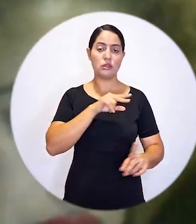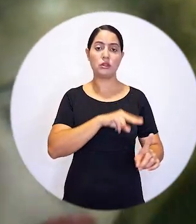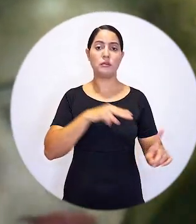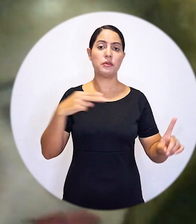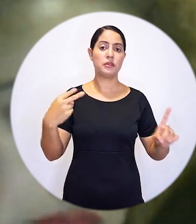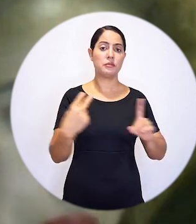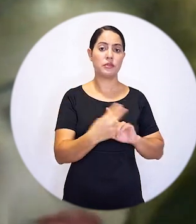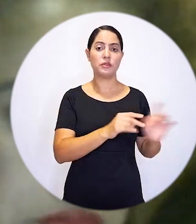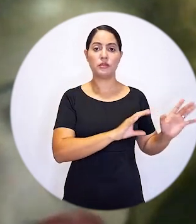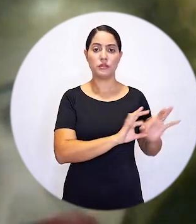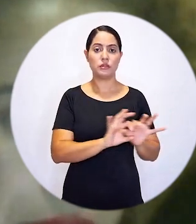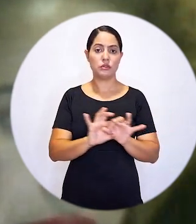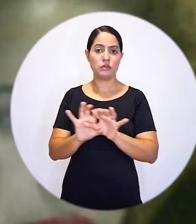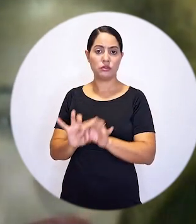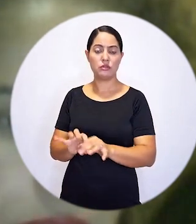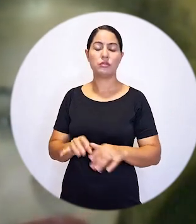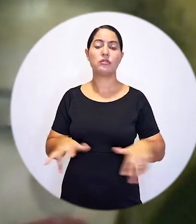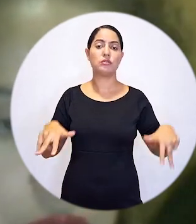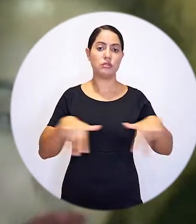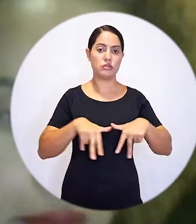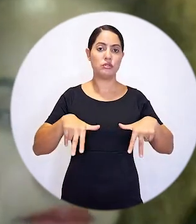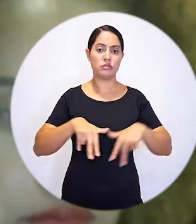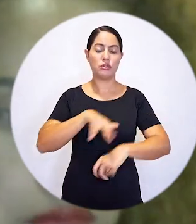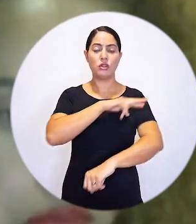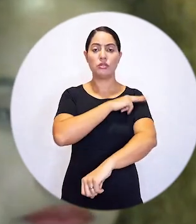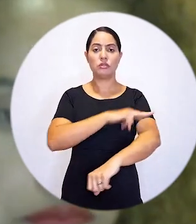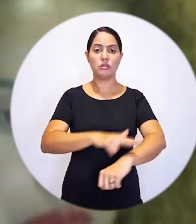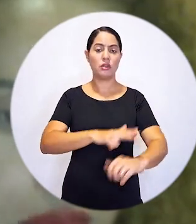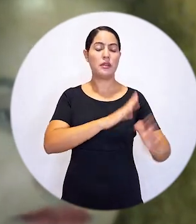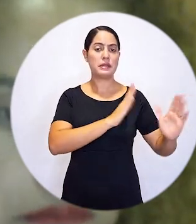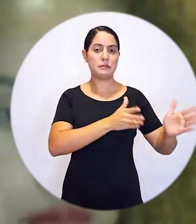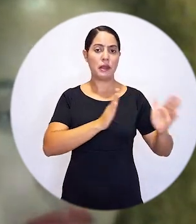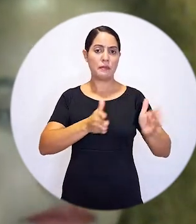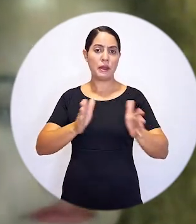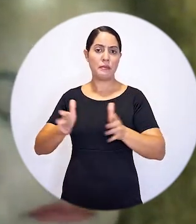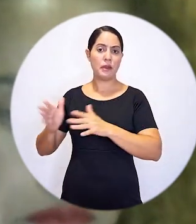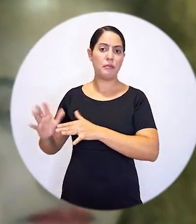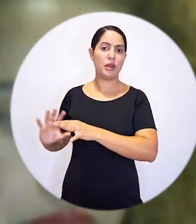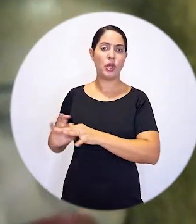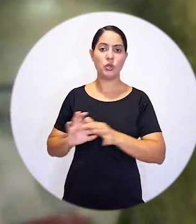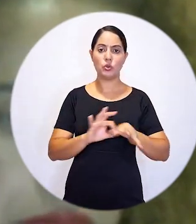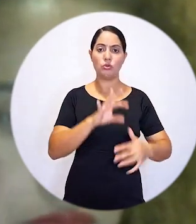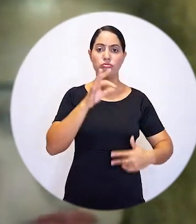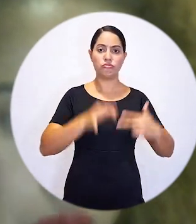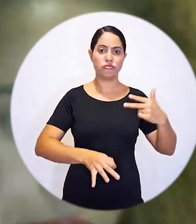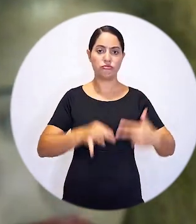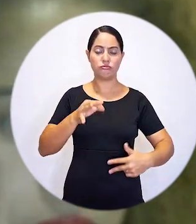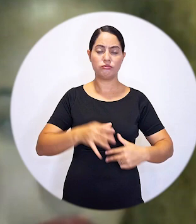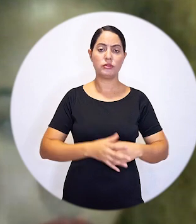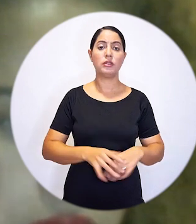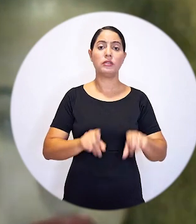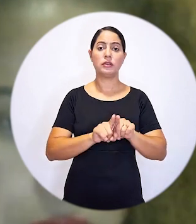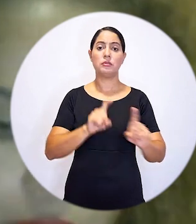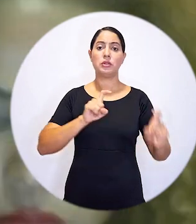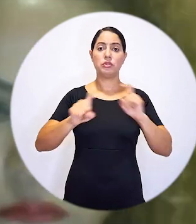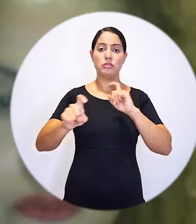com perspectiva interseccional de gênero e raça em todas as etapas do procedimento